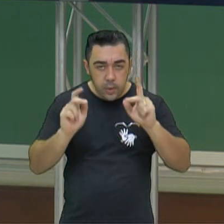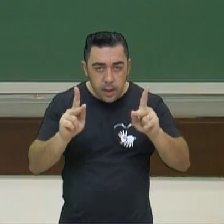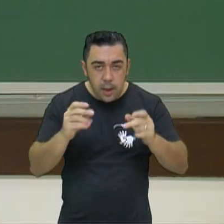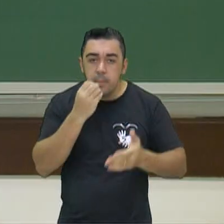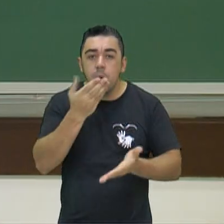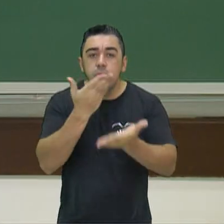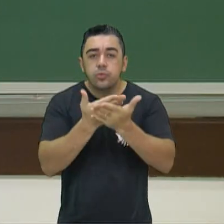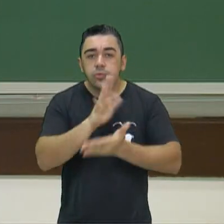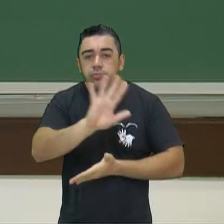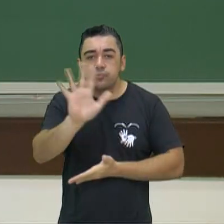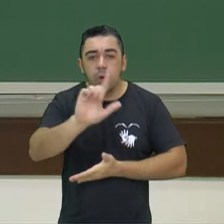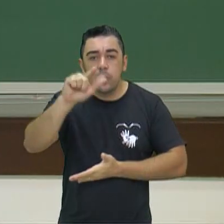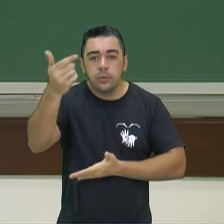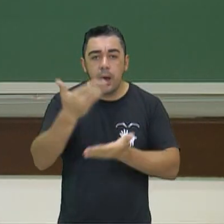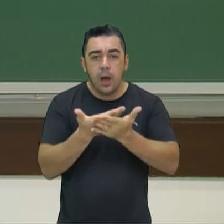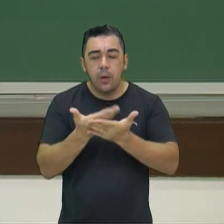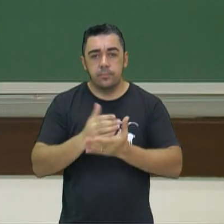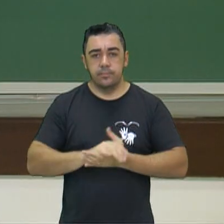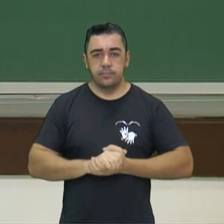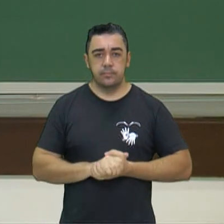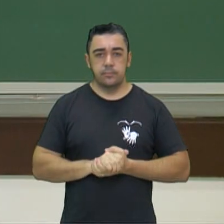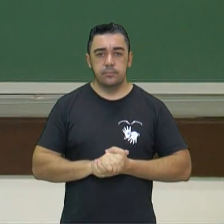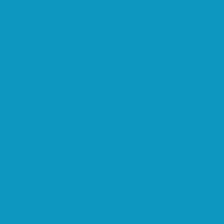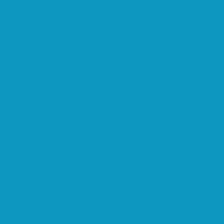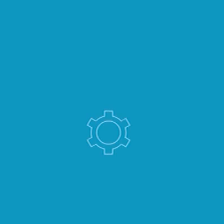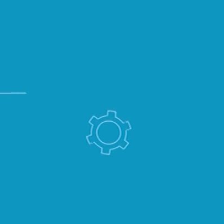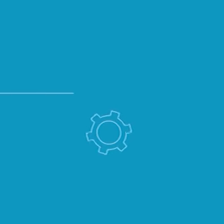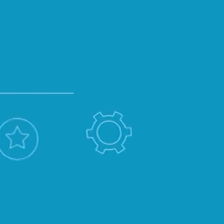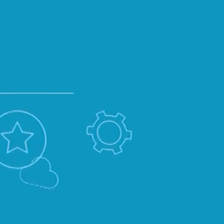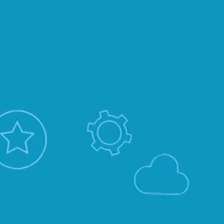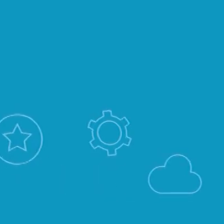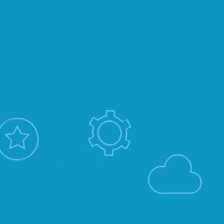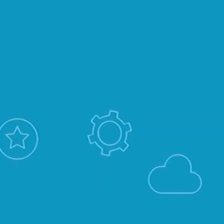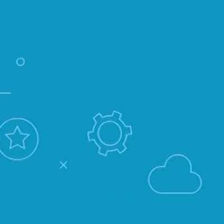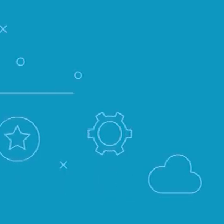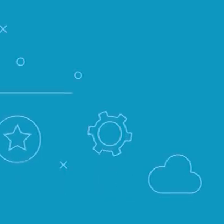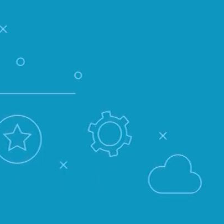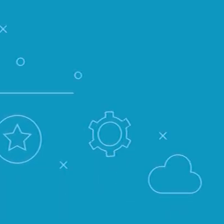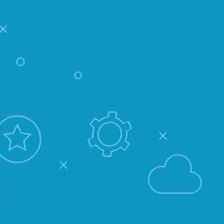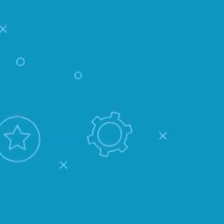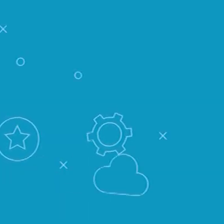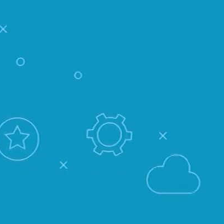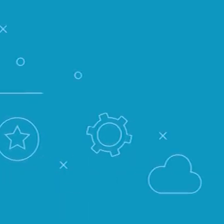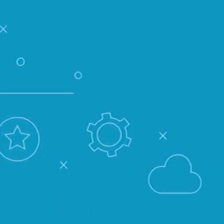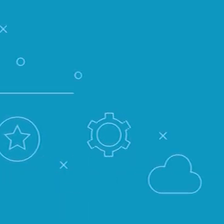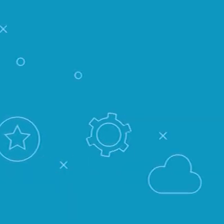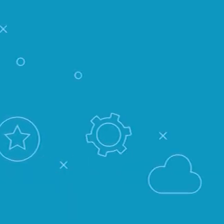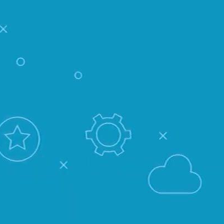Bons estudos, até a próxima aula.